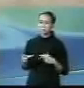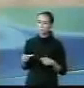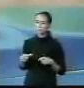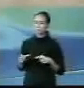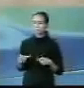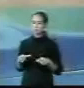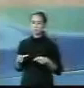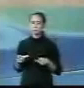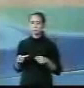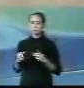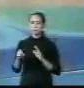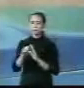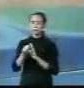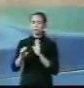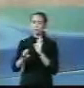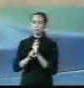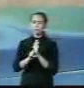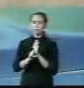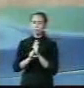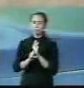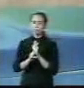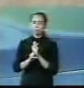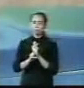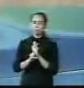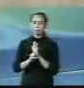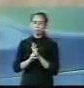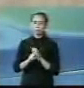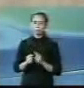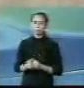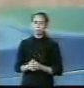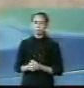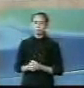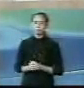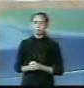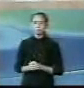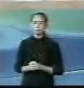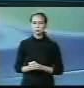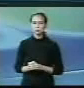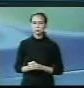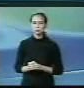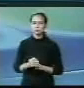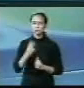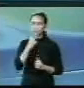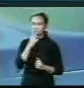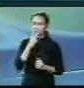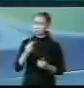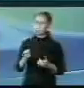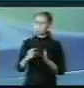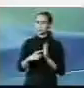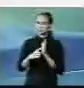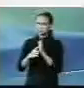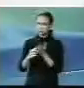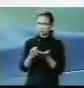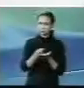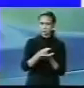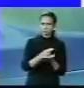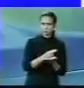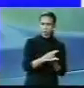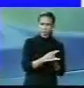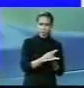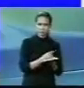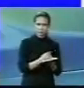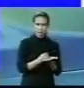Bom, essa estrutura aí de funcionamento, baseado no que eu falei aí? Bom, vamos tentar ilustrar, então, no slide. Tem uma animaçãozinha feita aqui pelo